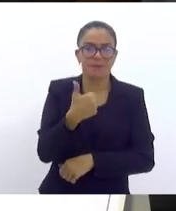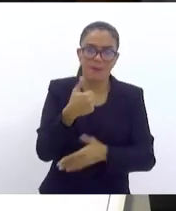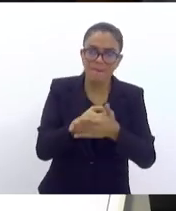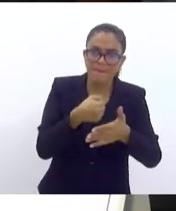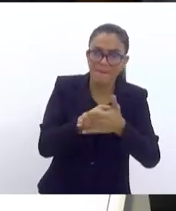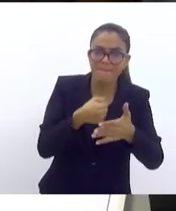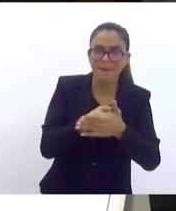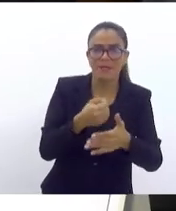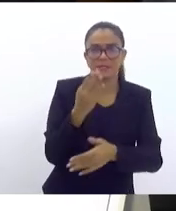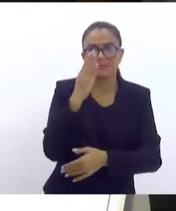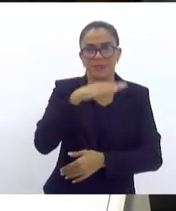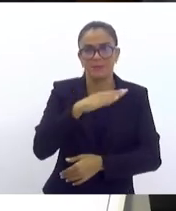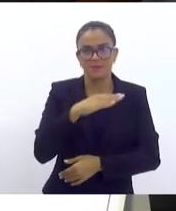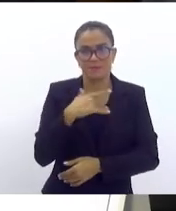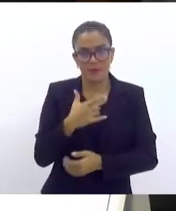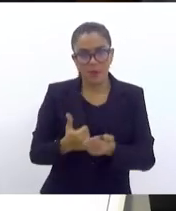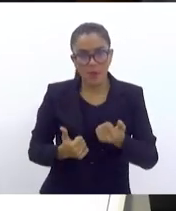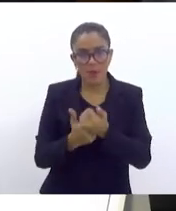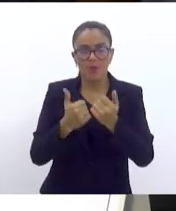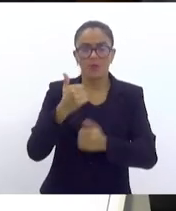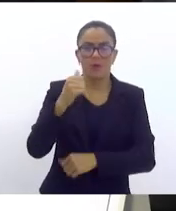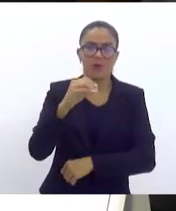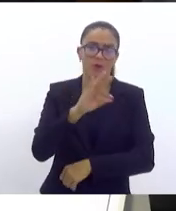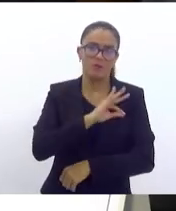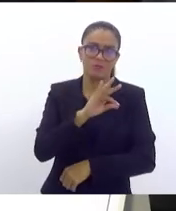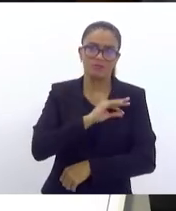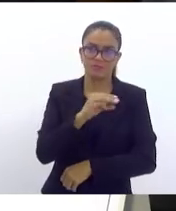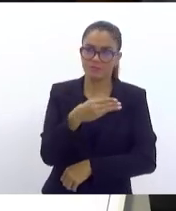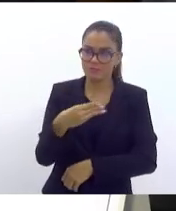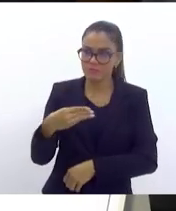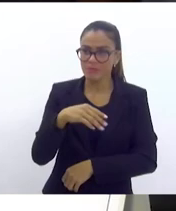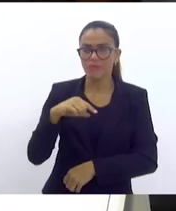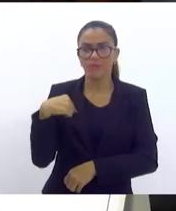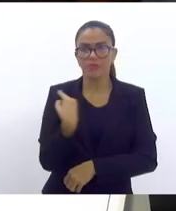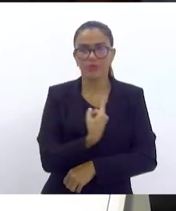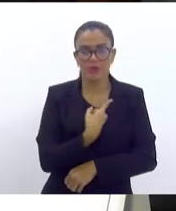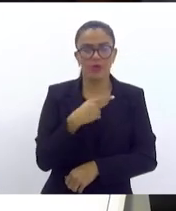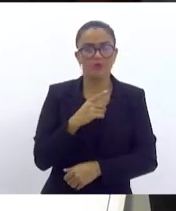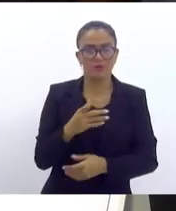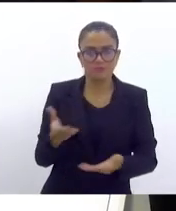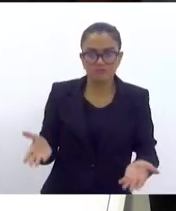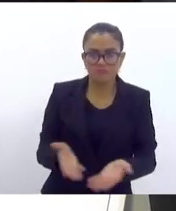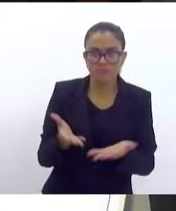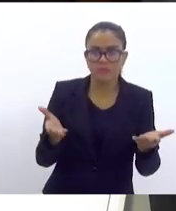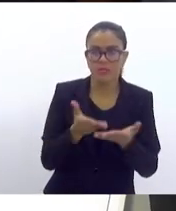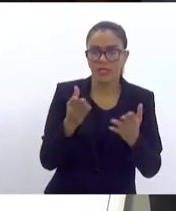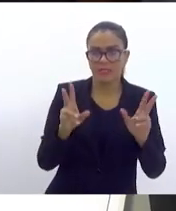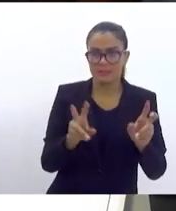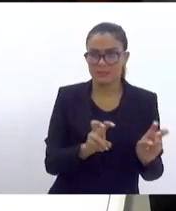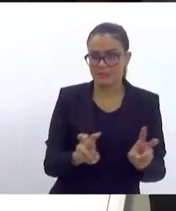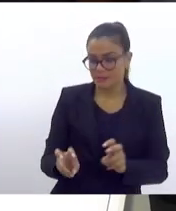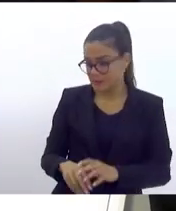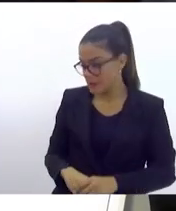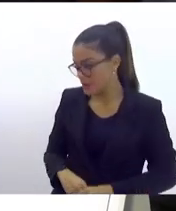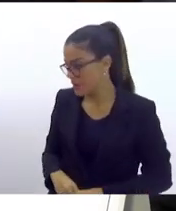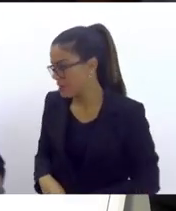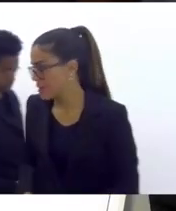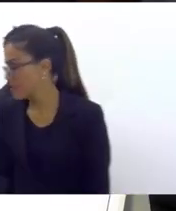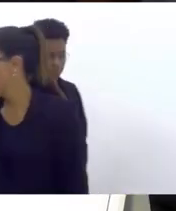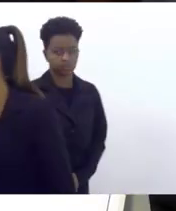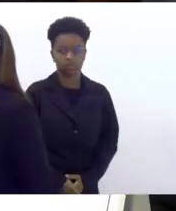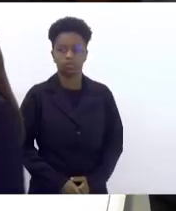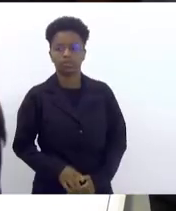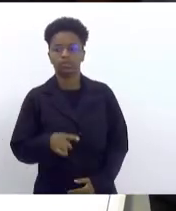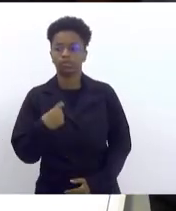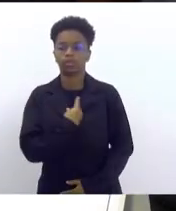mal então conto com a polícia militar estamos aqui nos aproximando certamente a gente vai levar essa temática tanto para os nossos